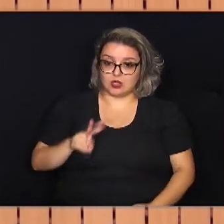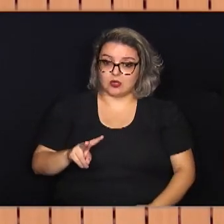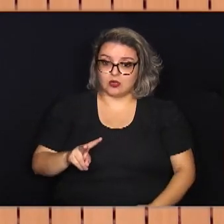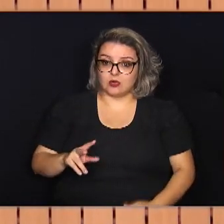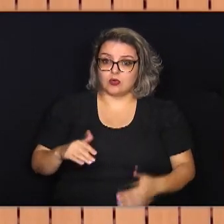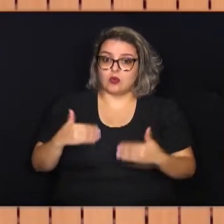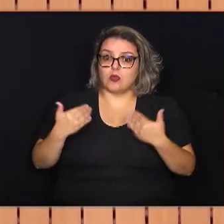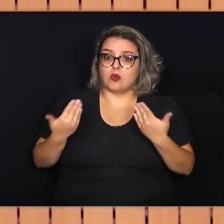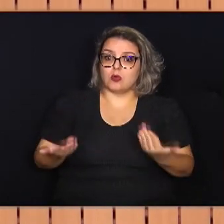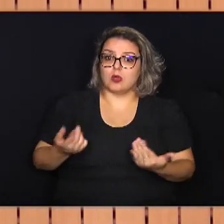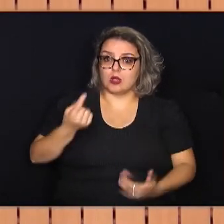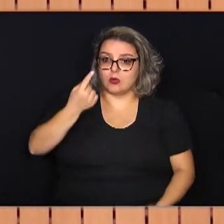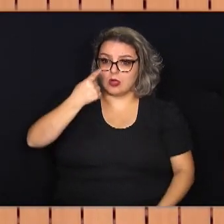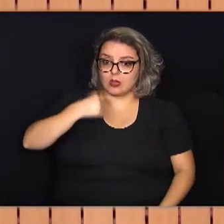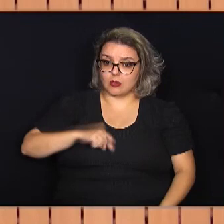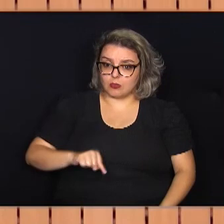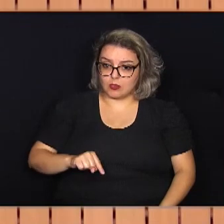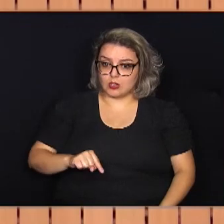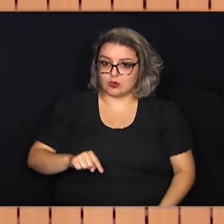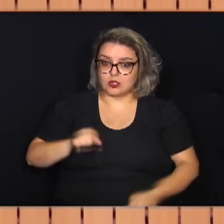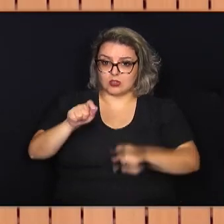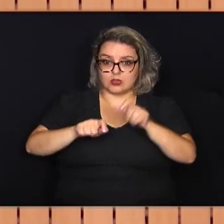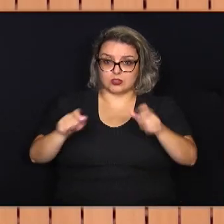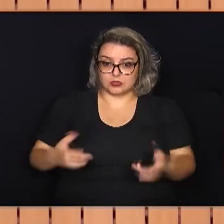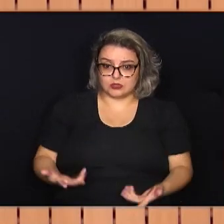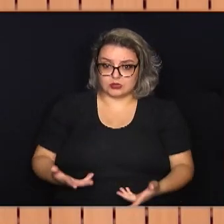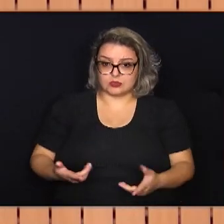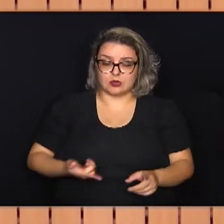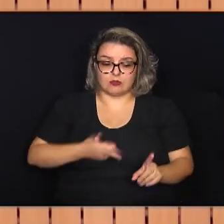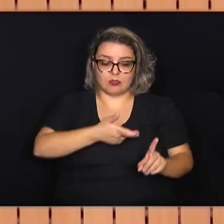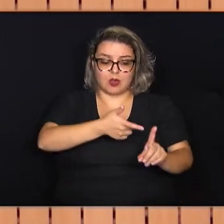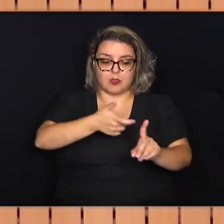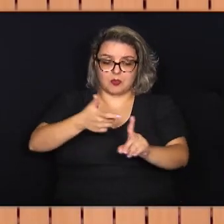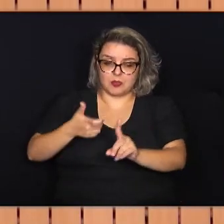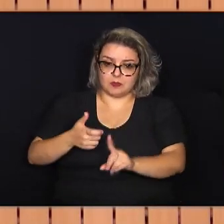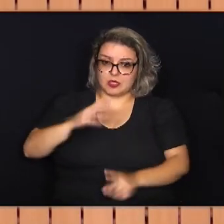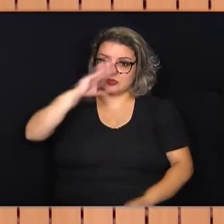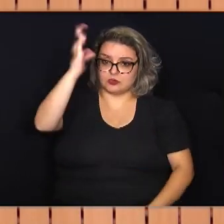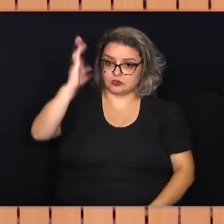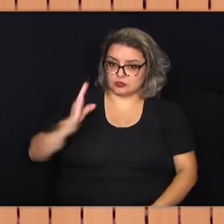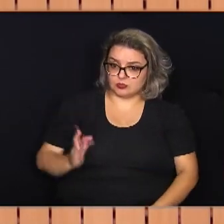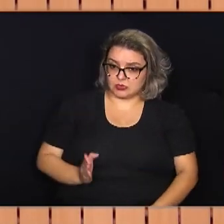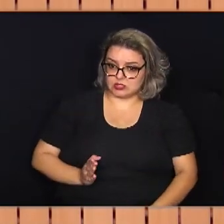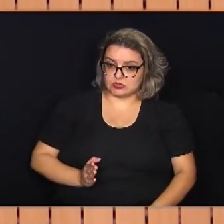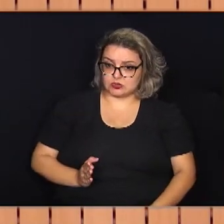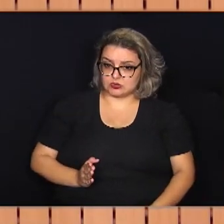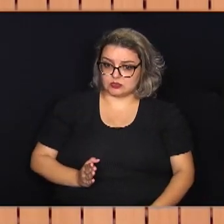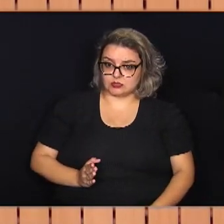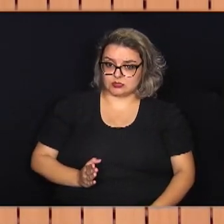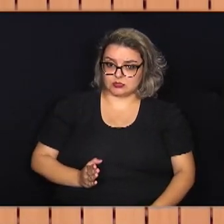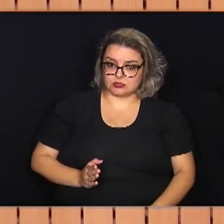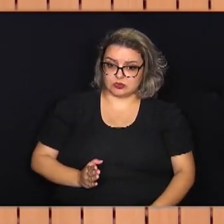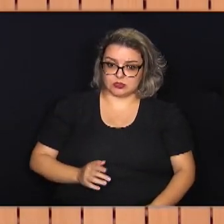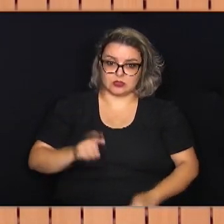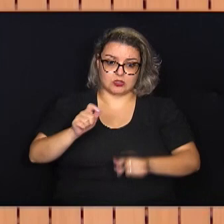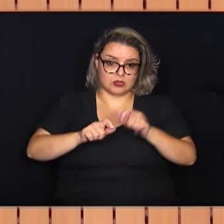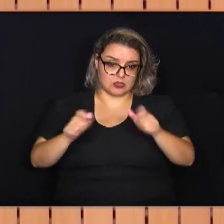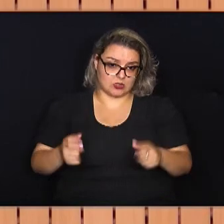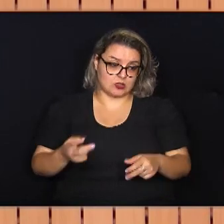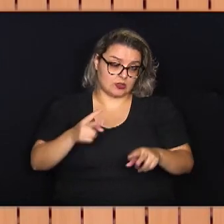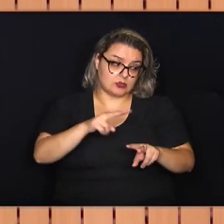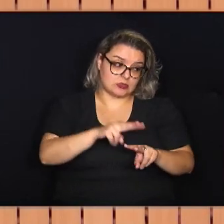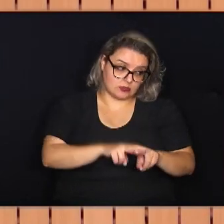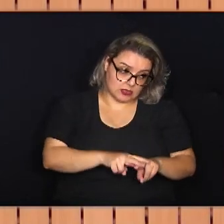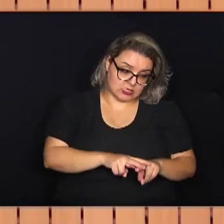perfil das pessoas que são assassinadas no Brasil? das pessoas que são